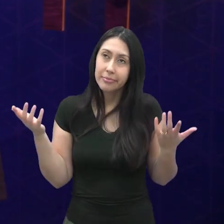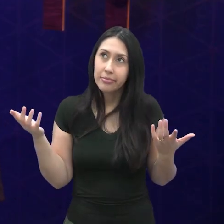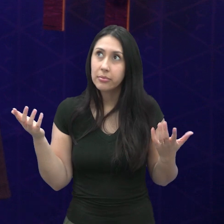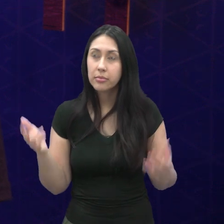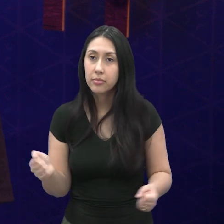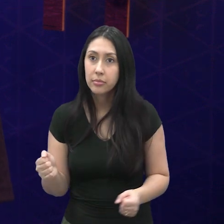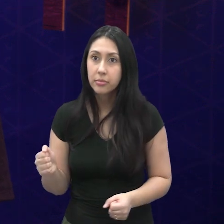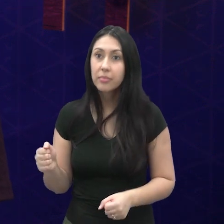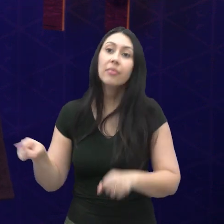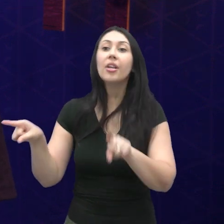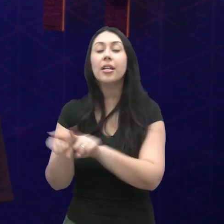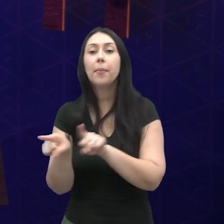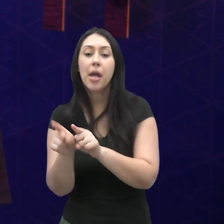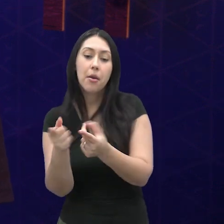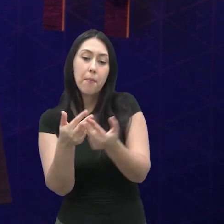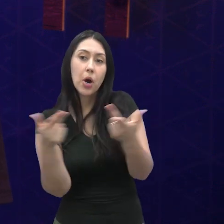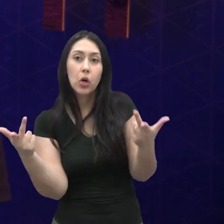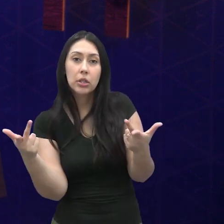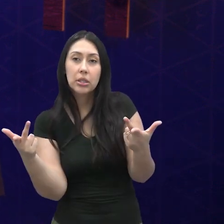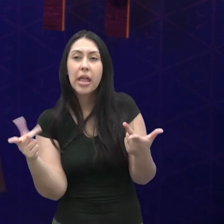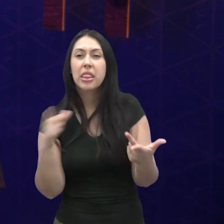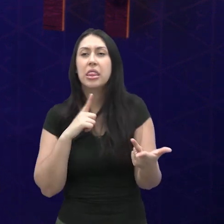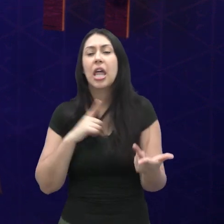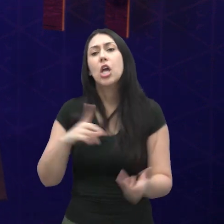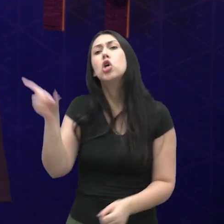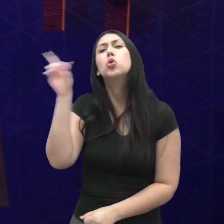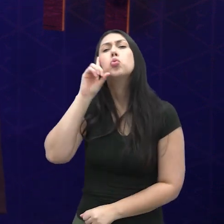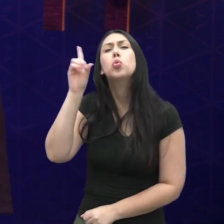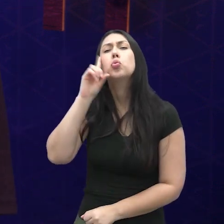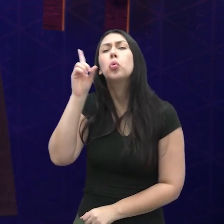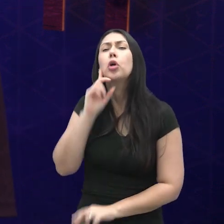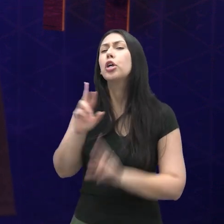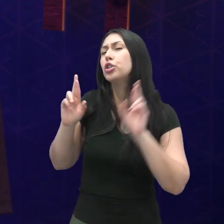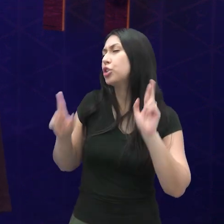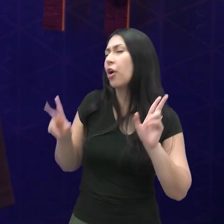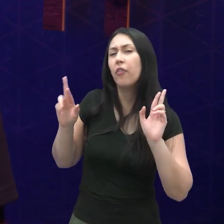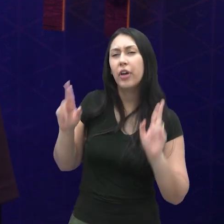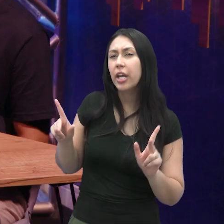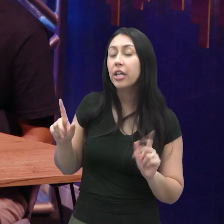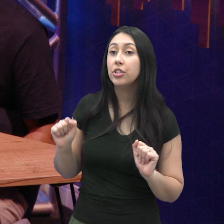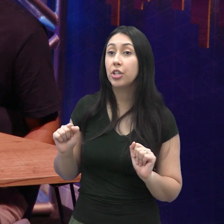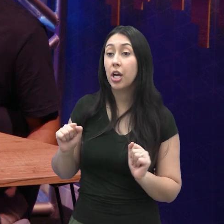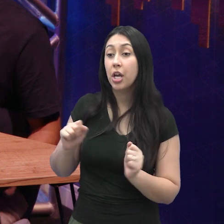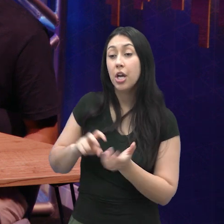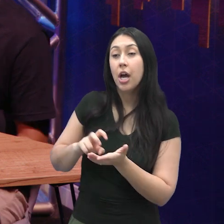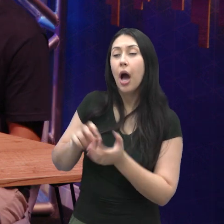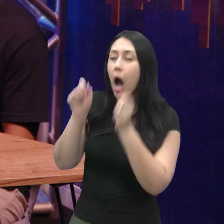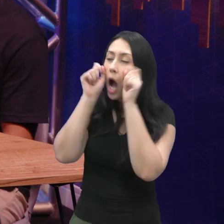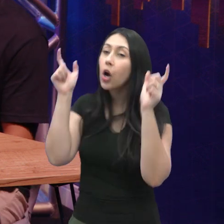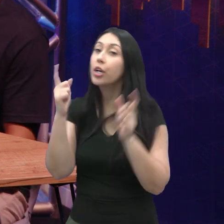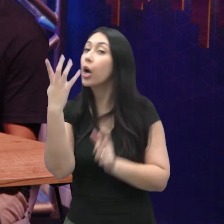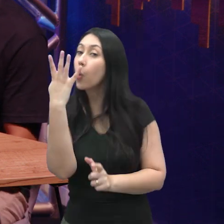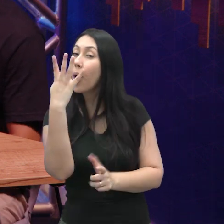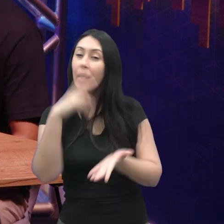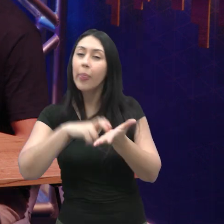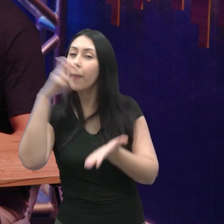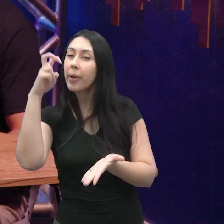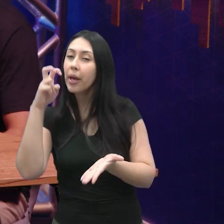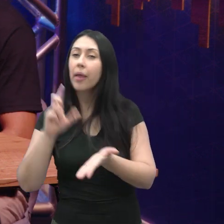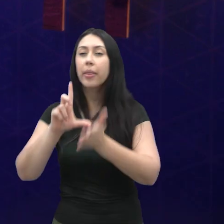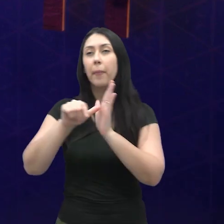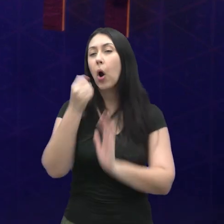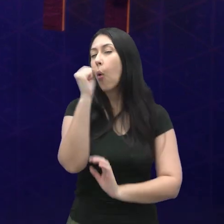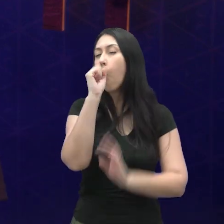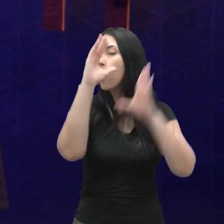E, enfim, ele tem outras coisas também, uma rotina toda diferenciadona, tipo, acorda às 4h30 da manhã e dorme